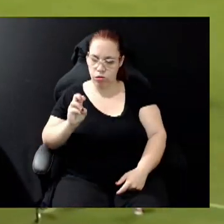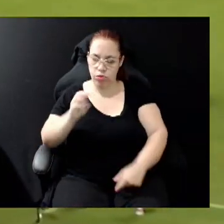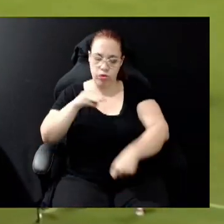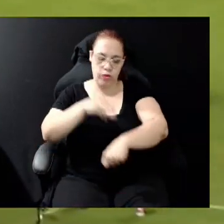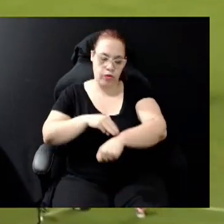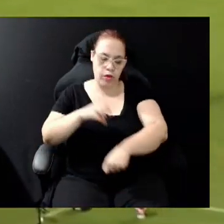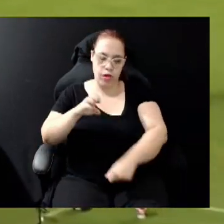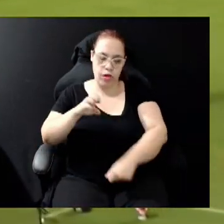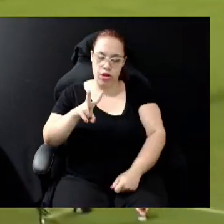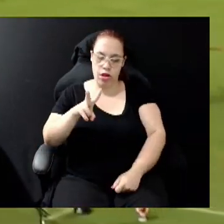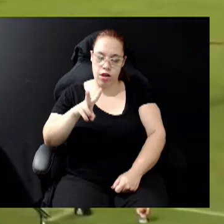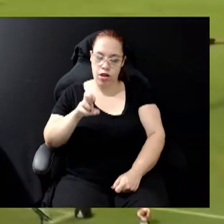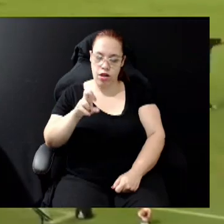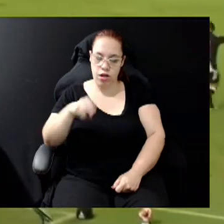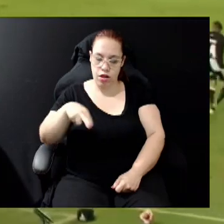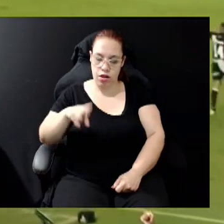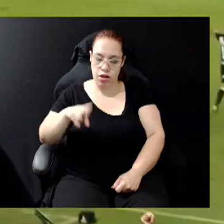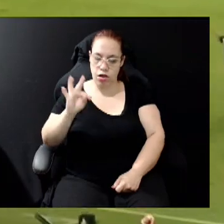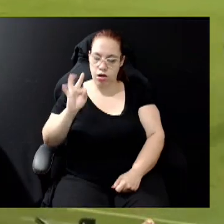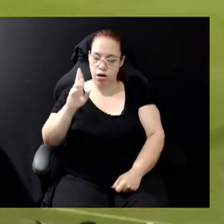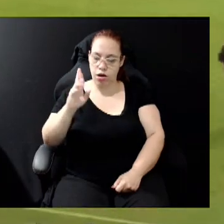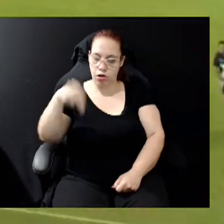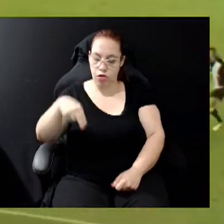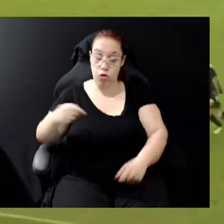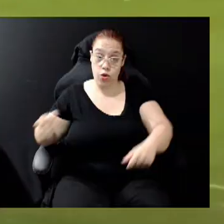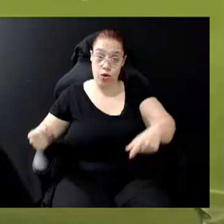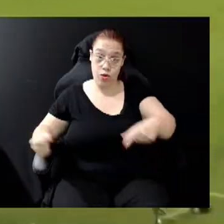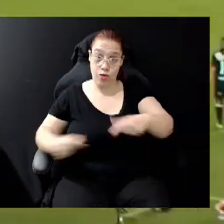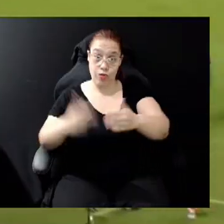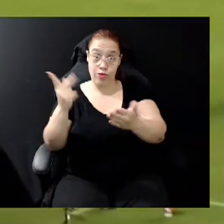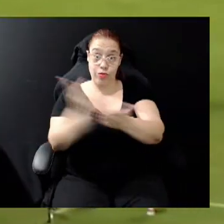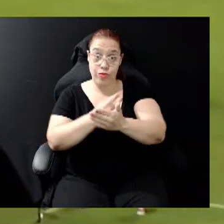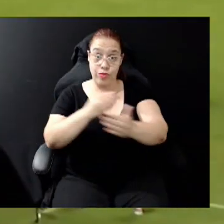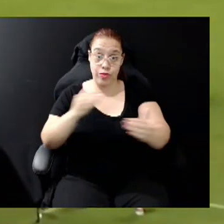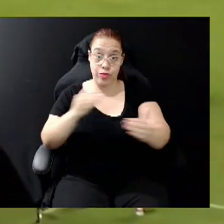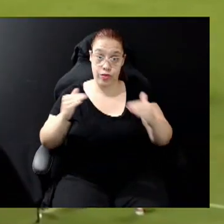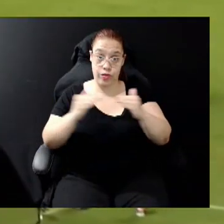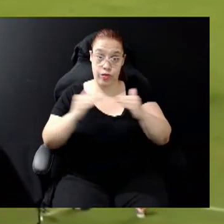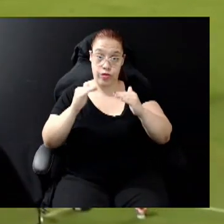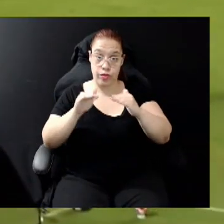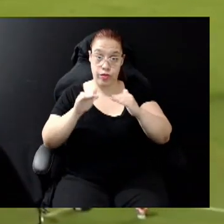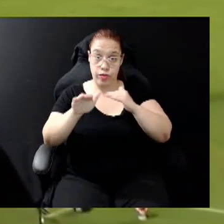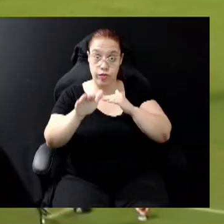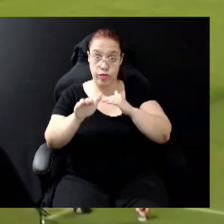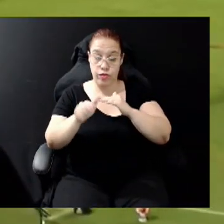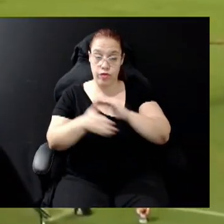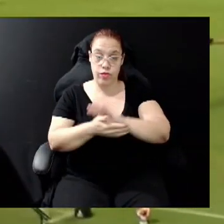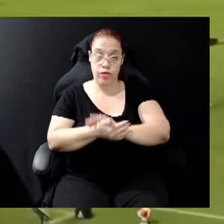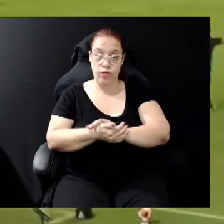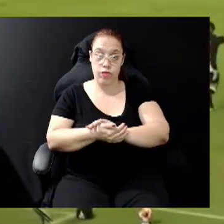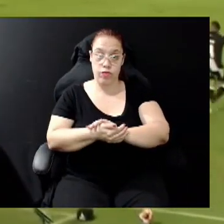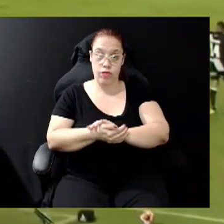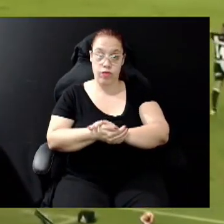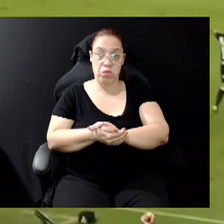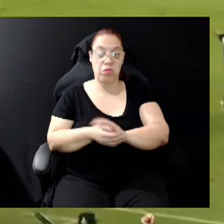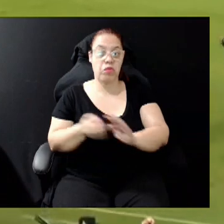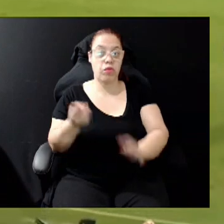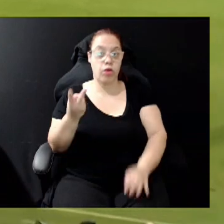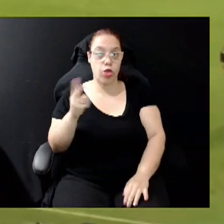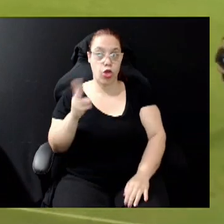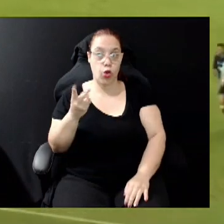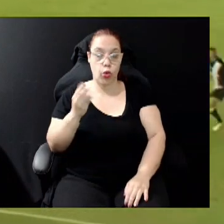Brito aproveitou o chute errado e completou para o fundo das redes, vira-vira 2-1